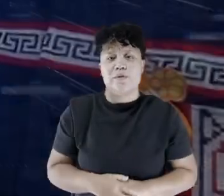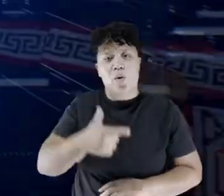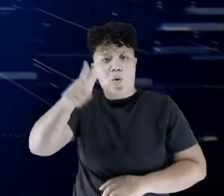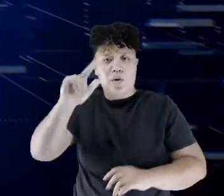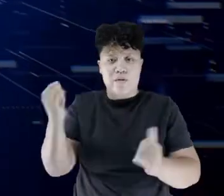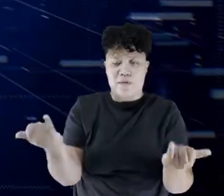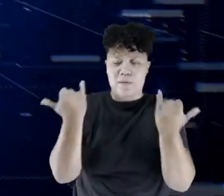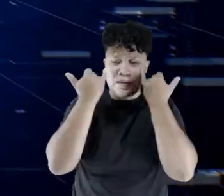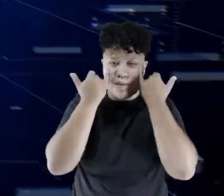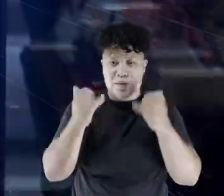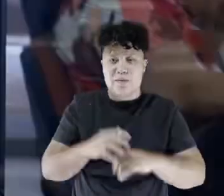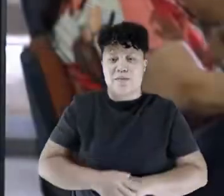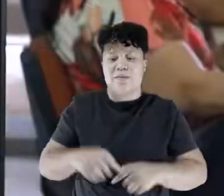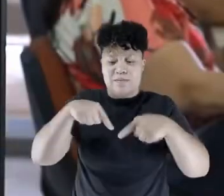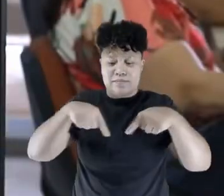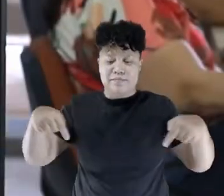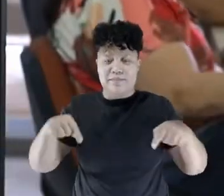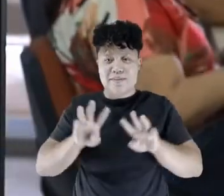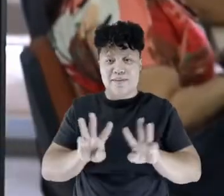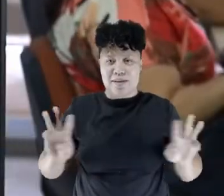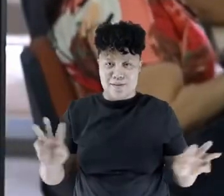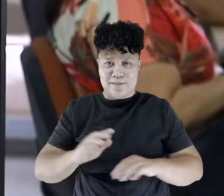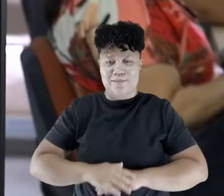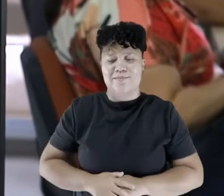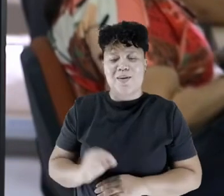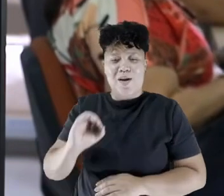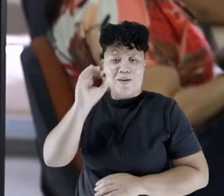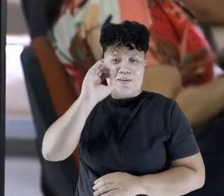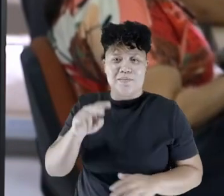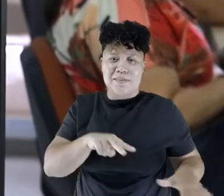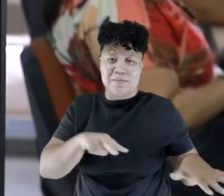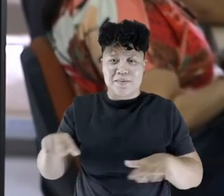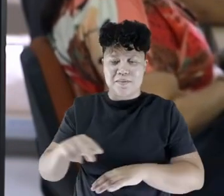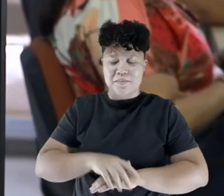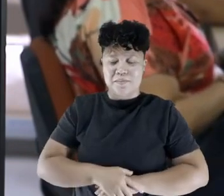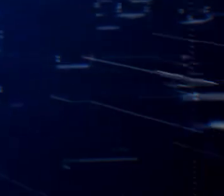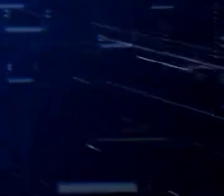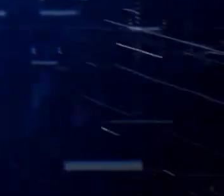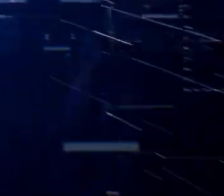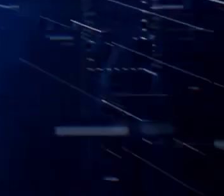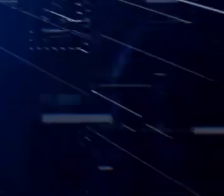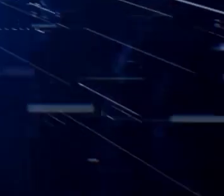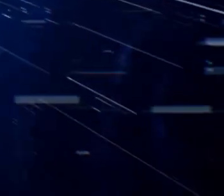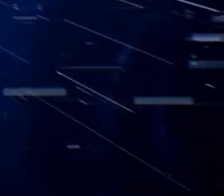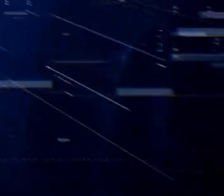contem conosco. Outras notícias no Agência Pará. Ótima semana!